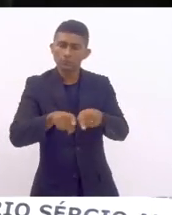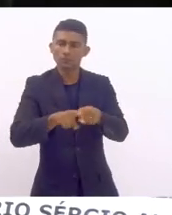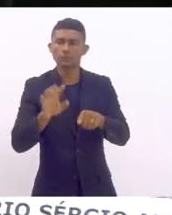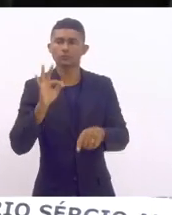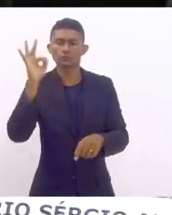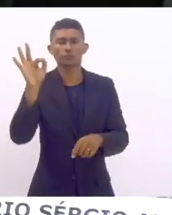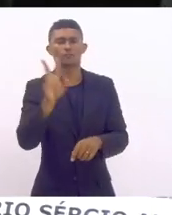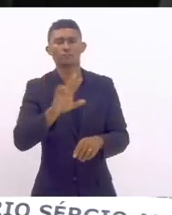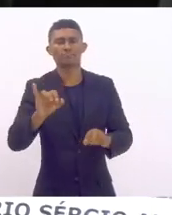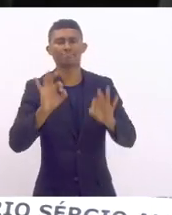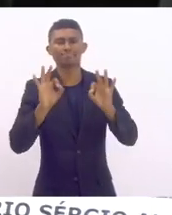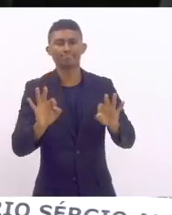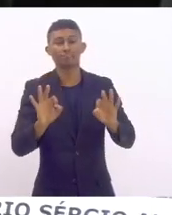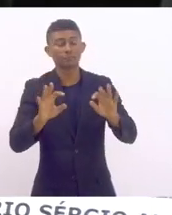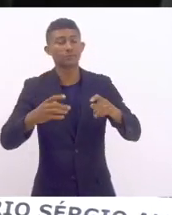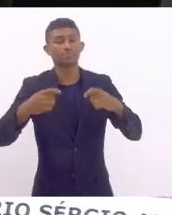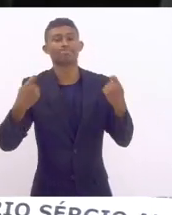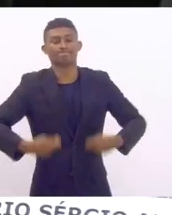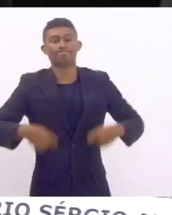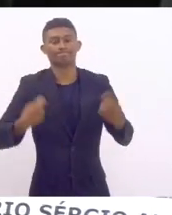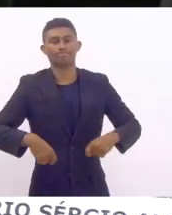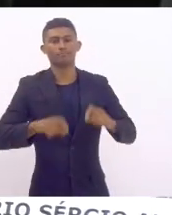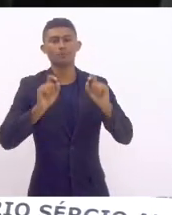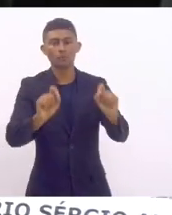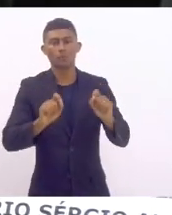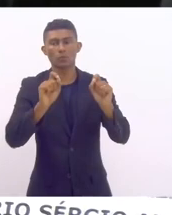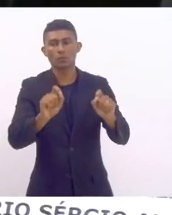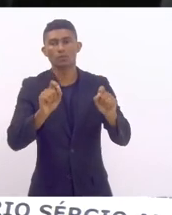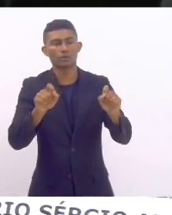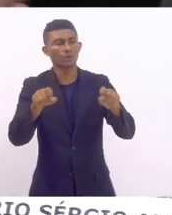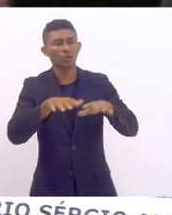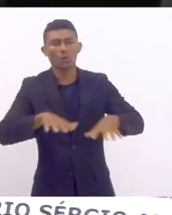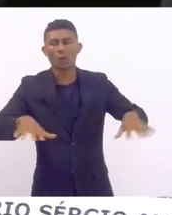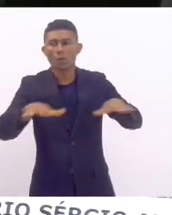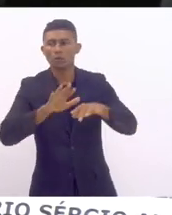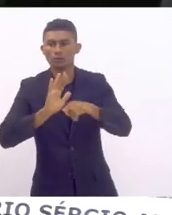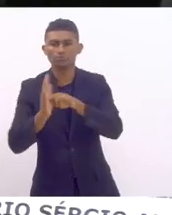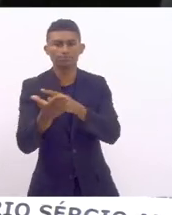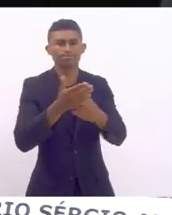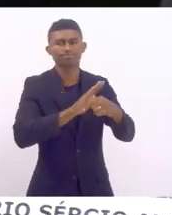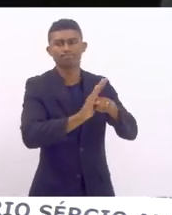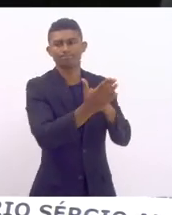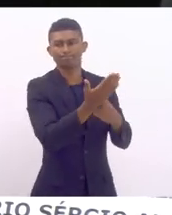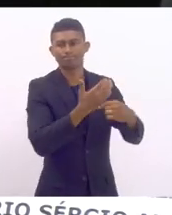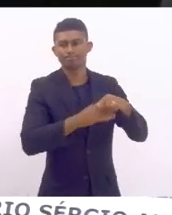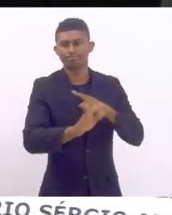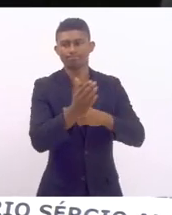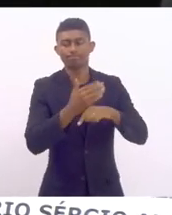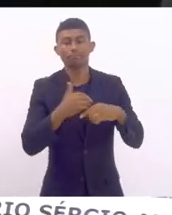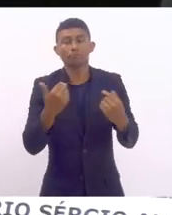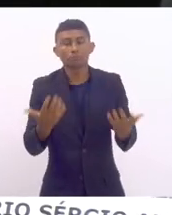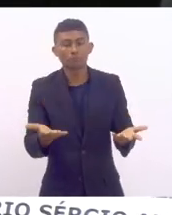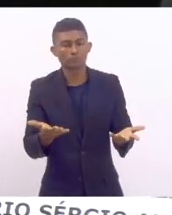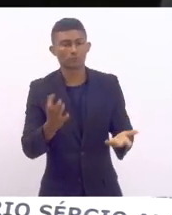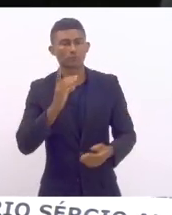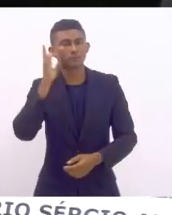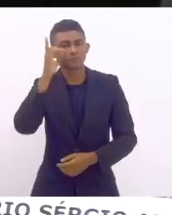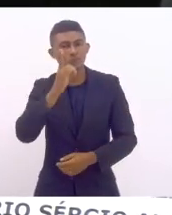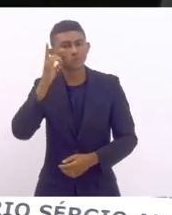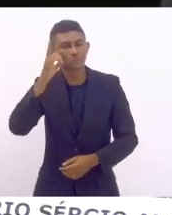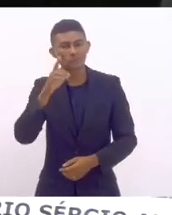Futuro mas para isso precisamos da defesa e da contribuição de todos essas são iniciativa do deputado